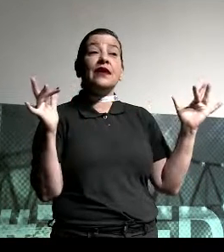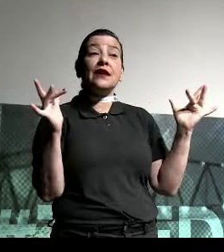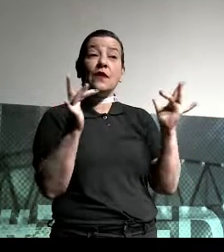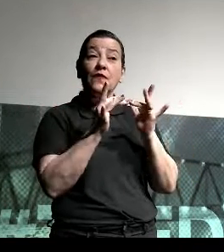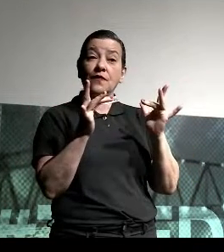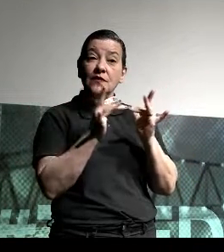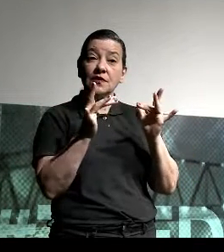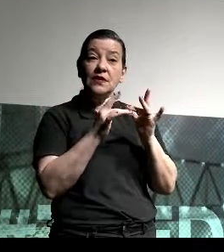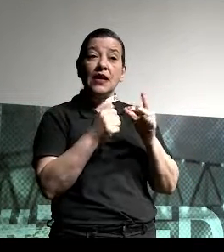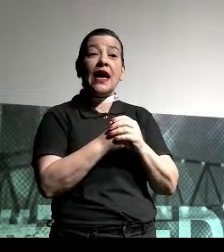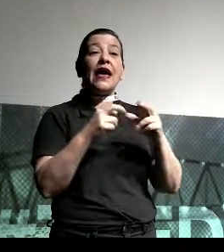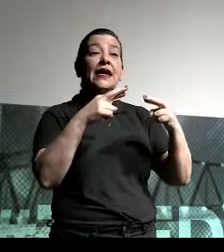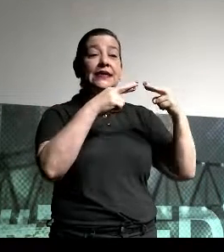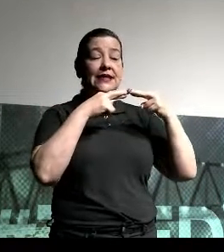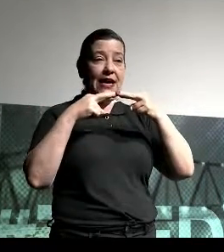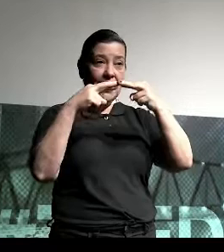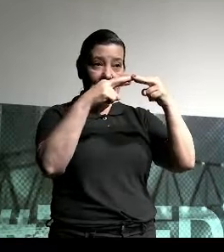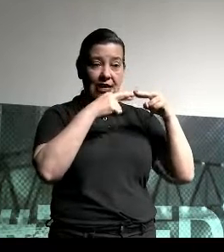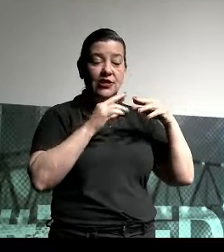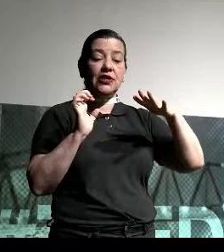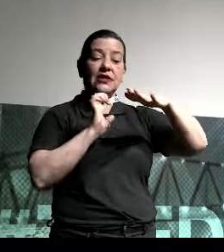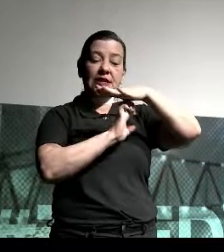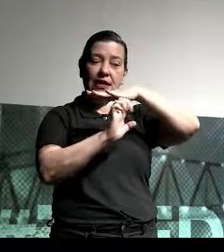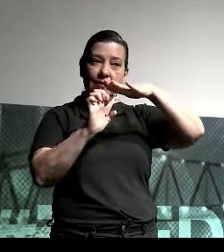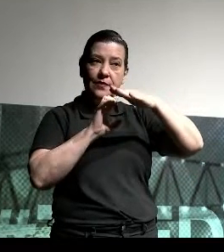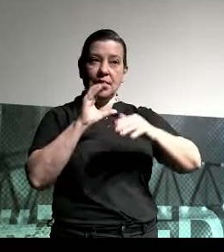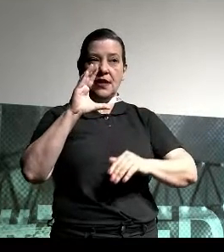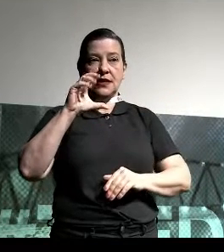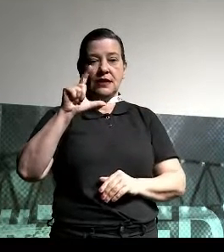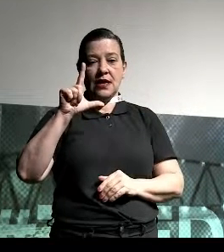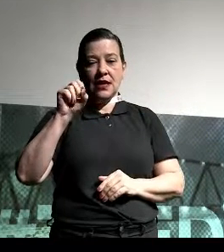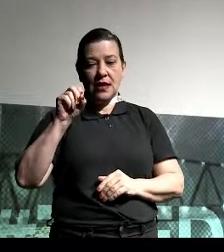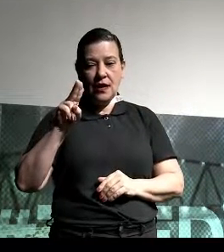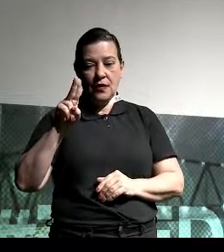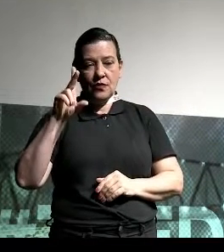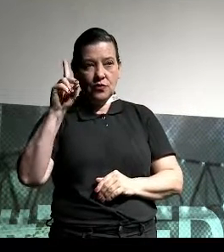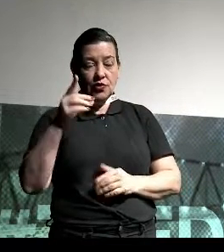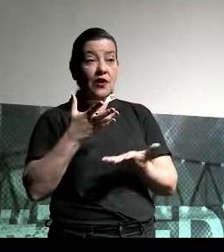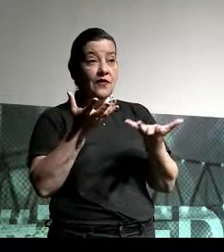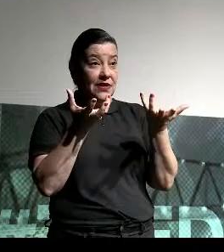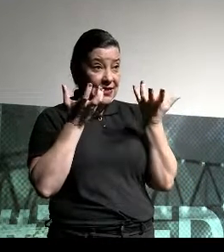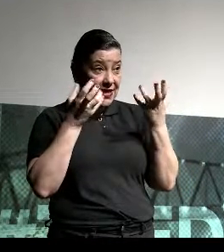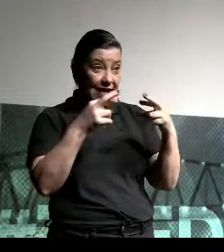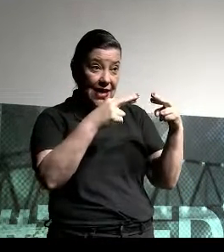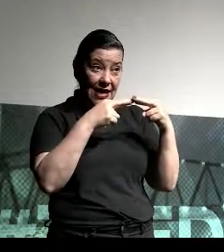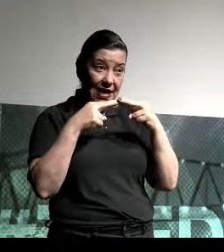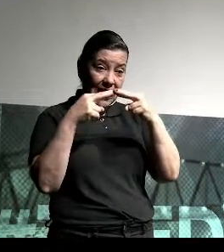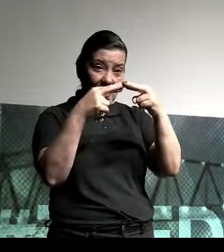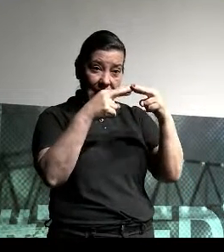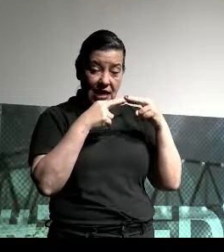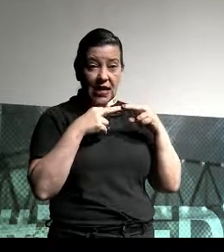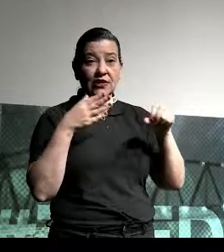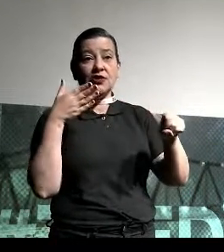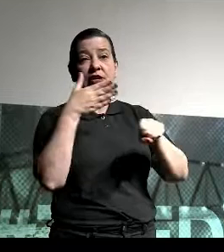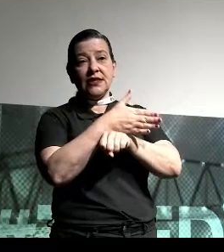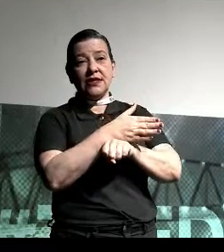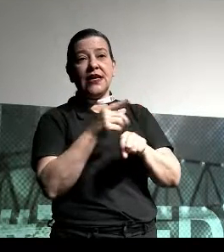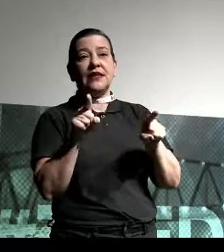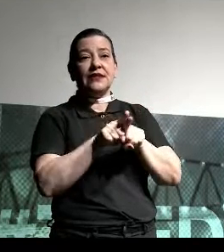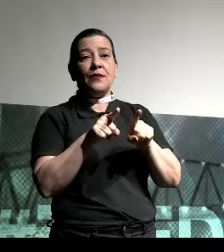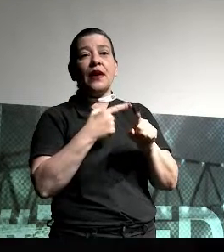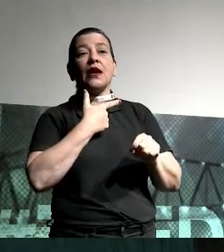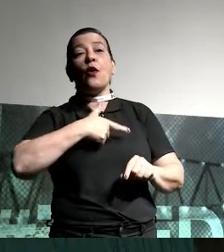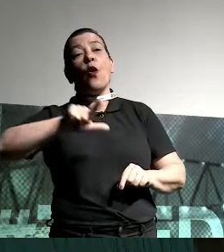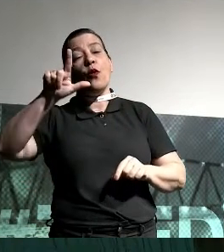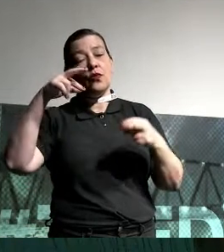é o nó da rede da CloudWalk, mas se você quiser conectar numa rede como a própria Ethereum, ou a Polygon, ou outras